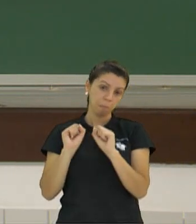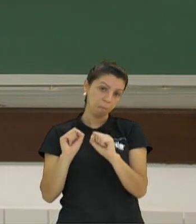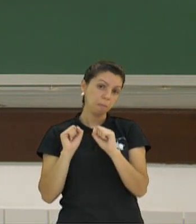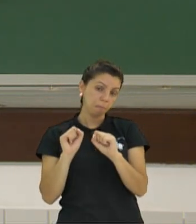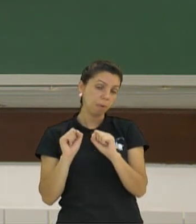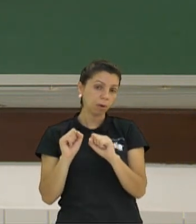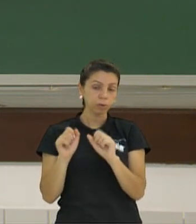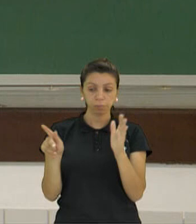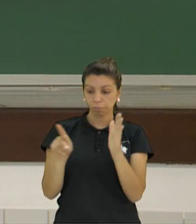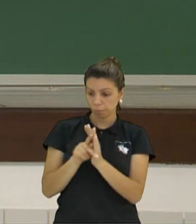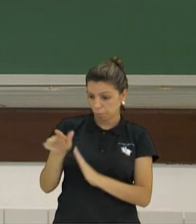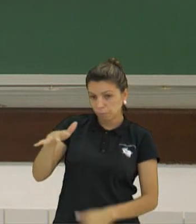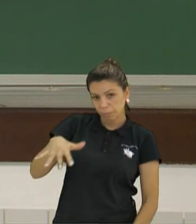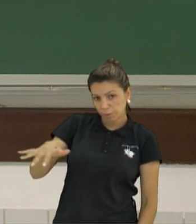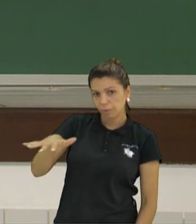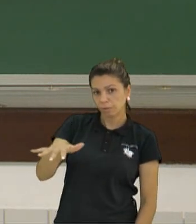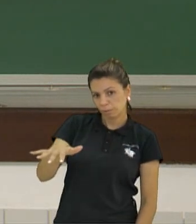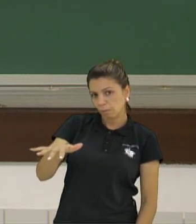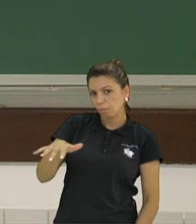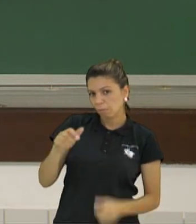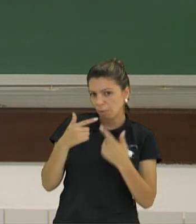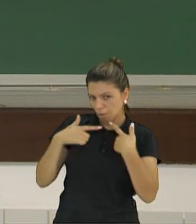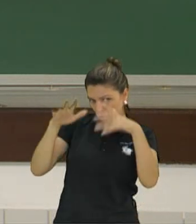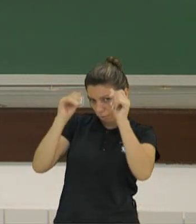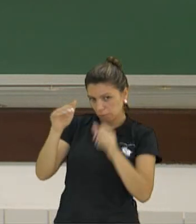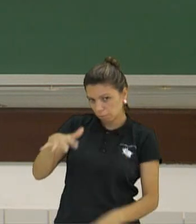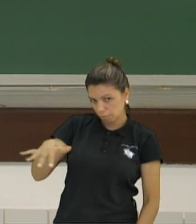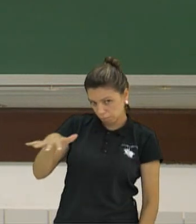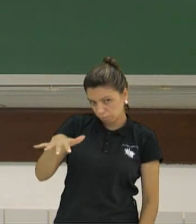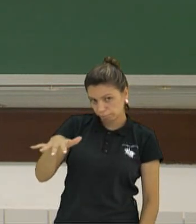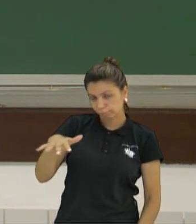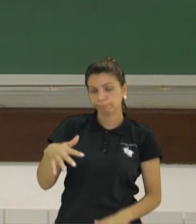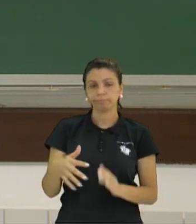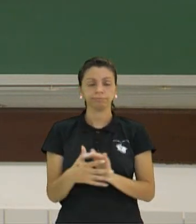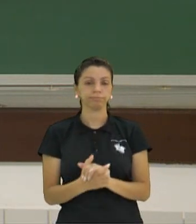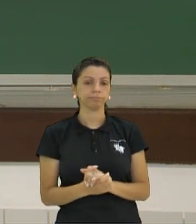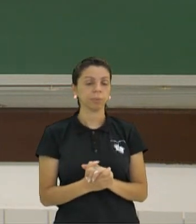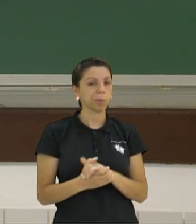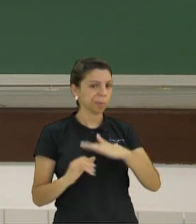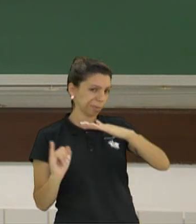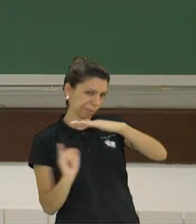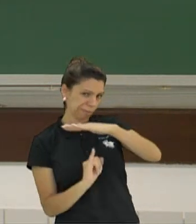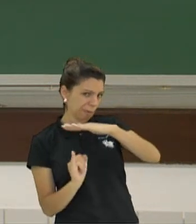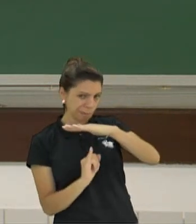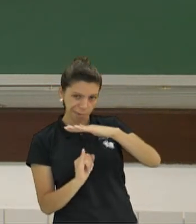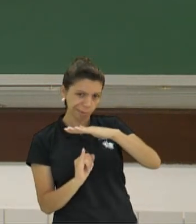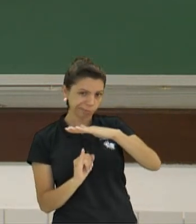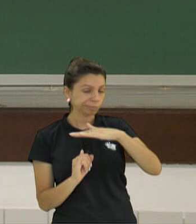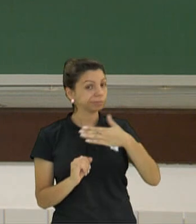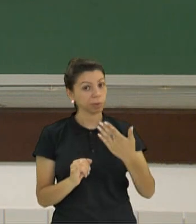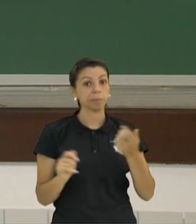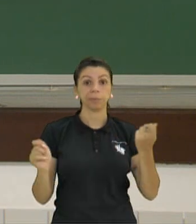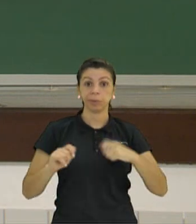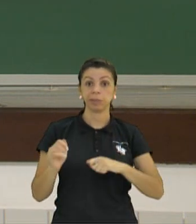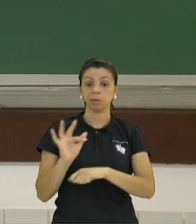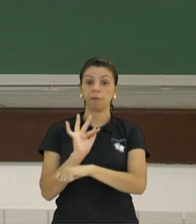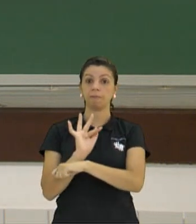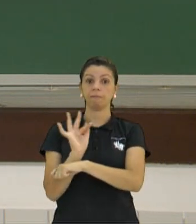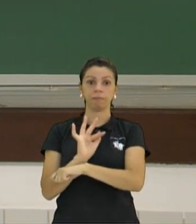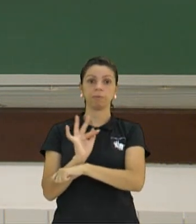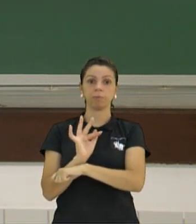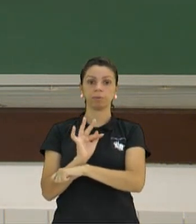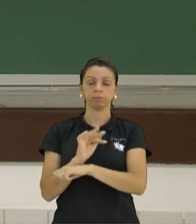linguagem regional agora? Agora não. Posso usar o informal? Não, nós temos que ser a norma padrão.